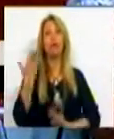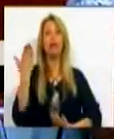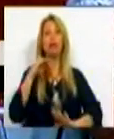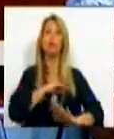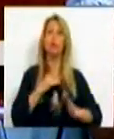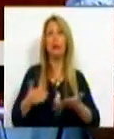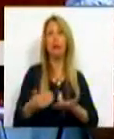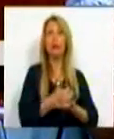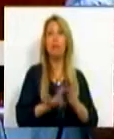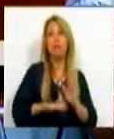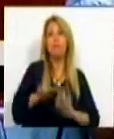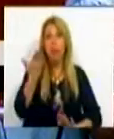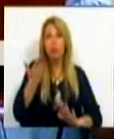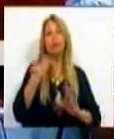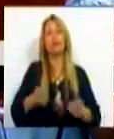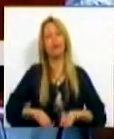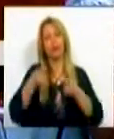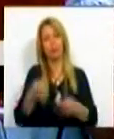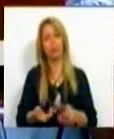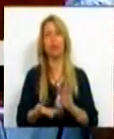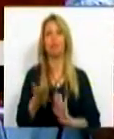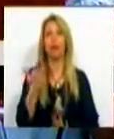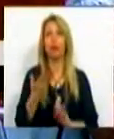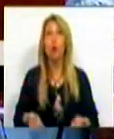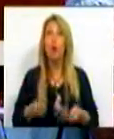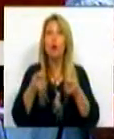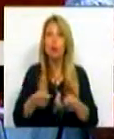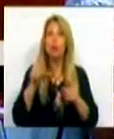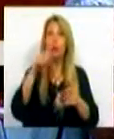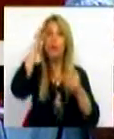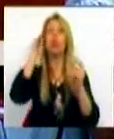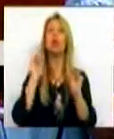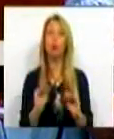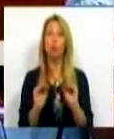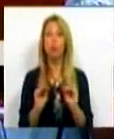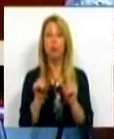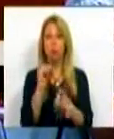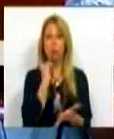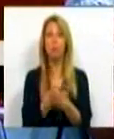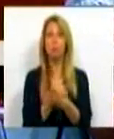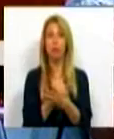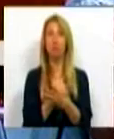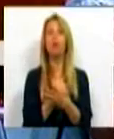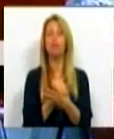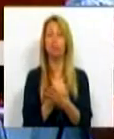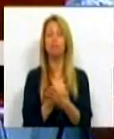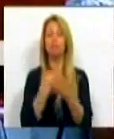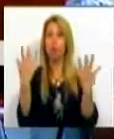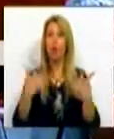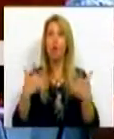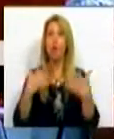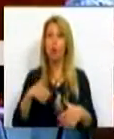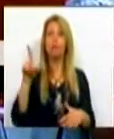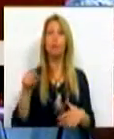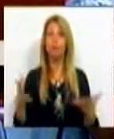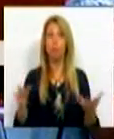mais investimento. Investimento também em educação, e essa também é uma marca deste orçamento, e é uma